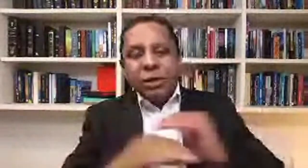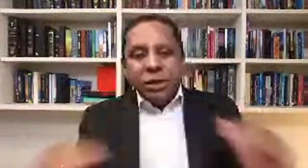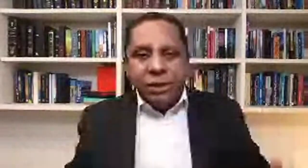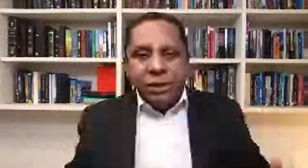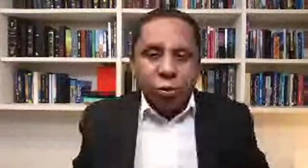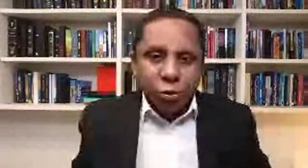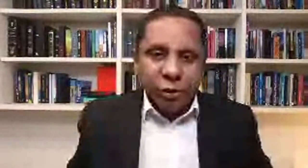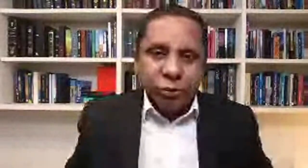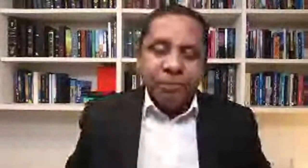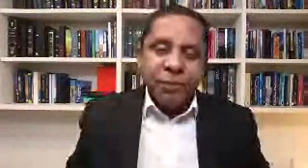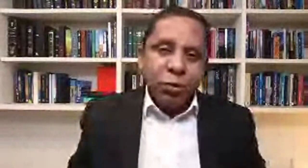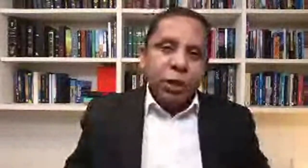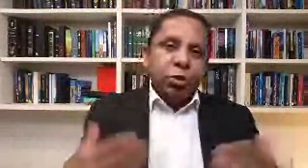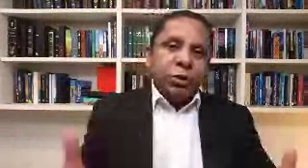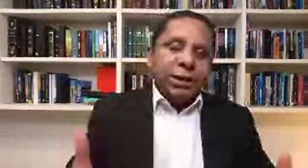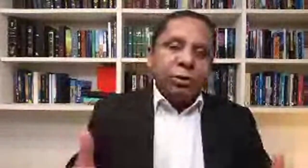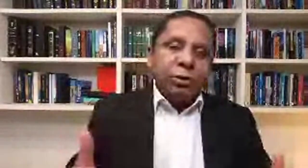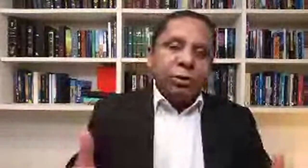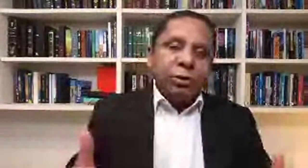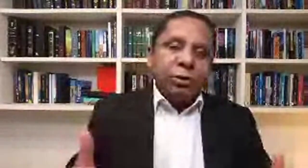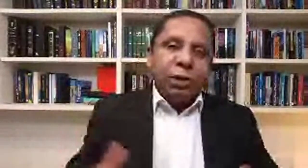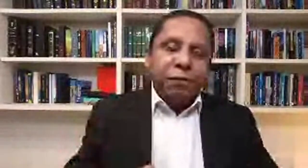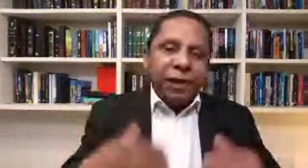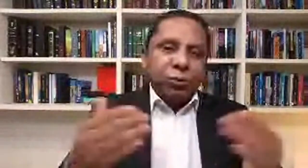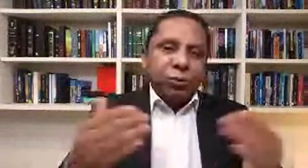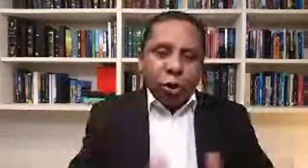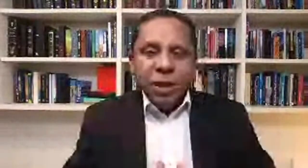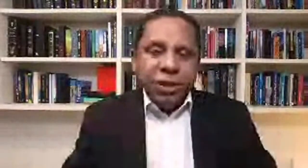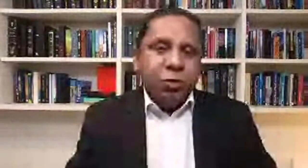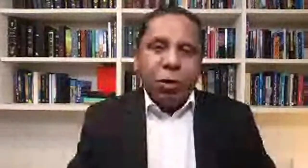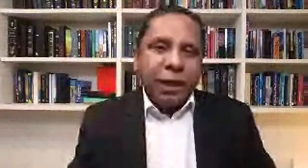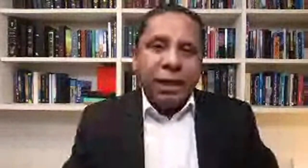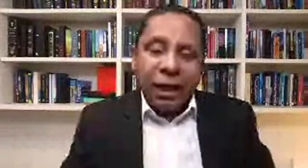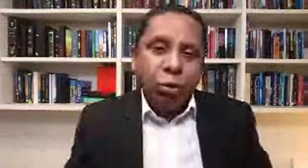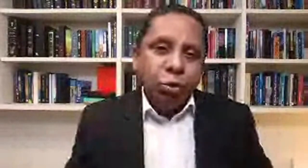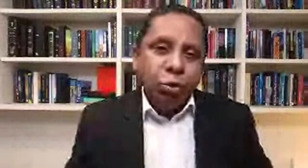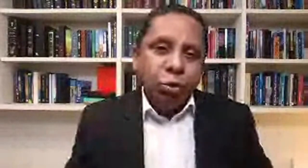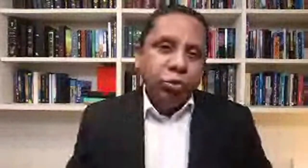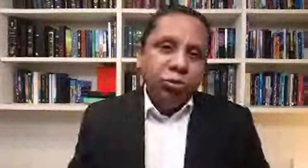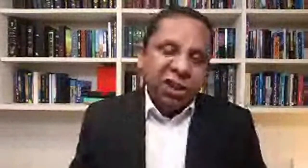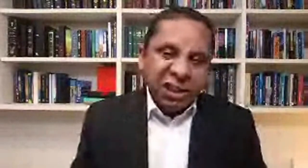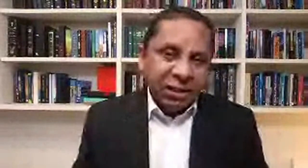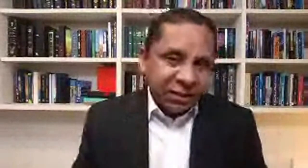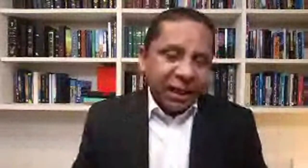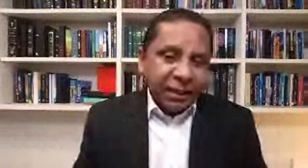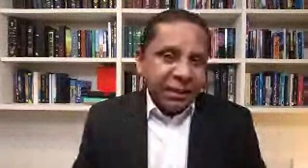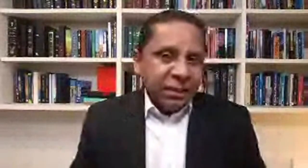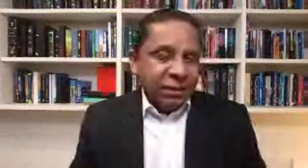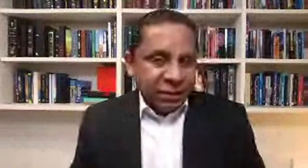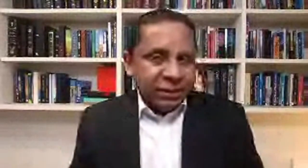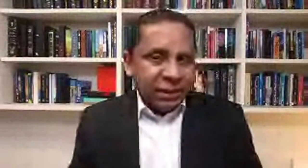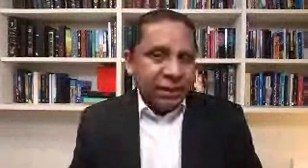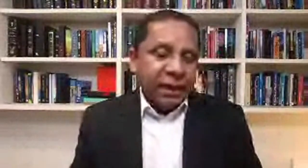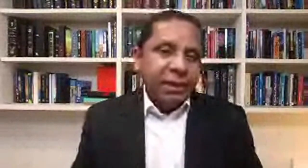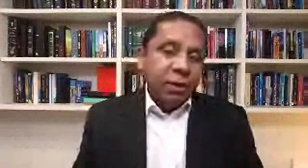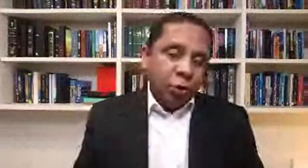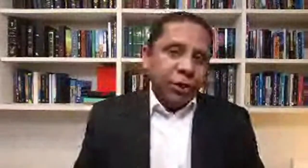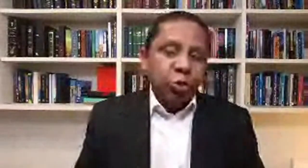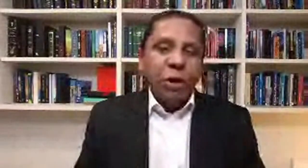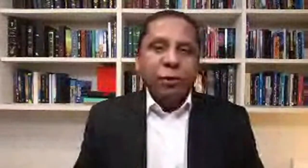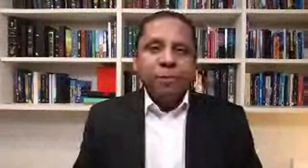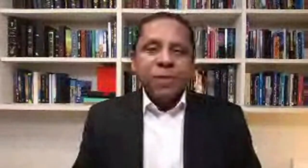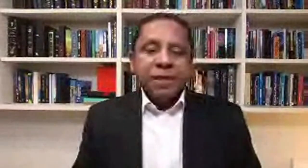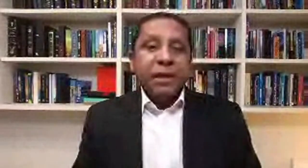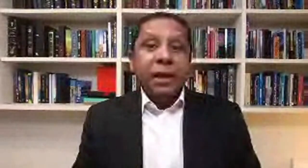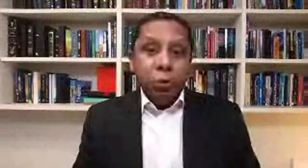perseguição, encerrou tudo isso. O que eu estou dizendo é um fato estudado de qualquer aluno de quinta série, de sexta série ou